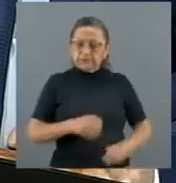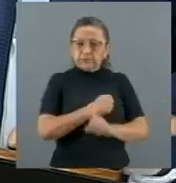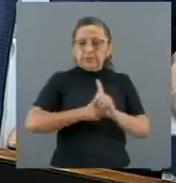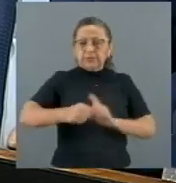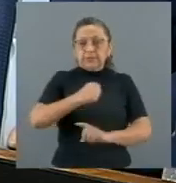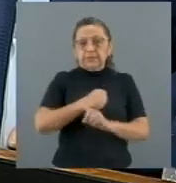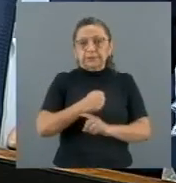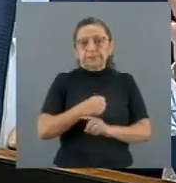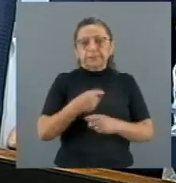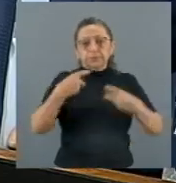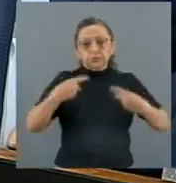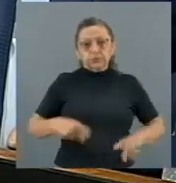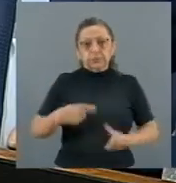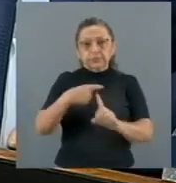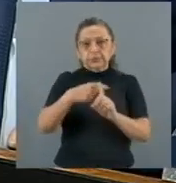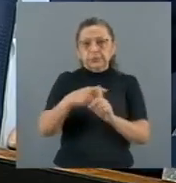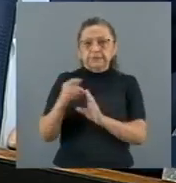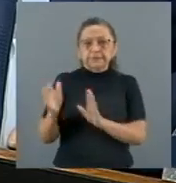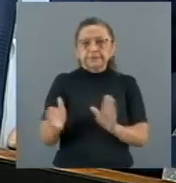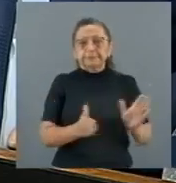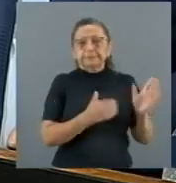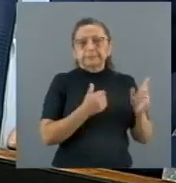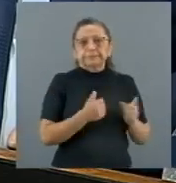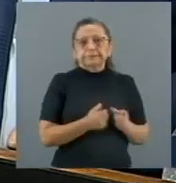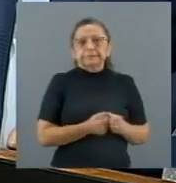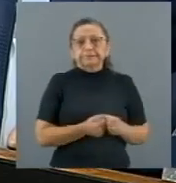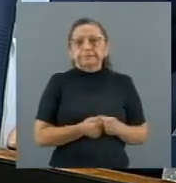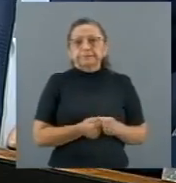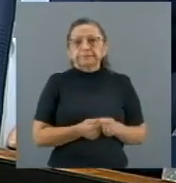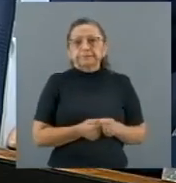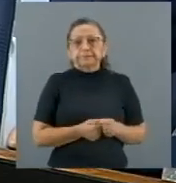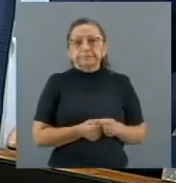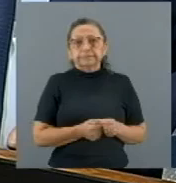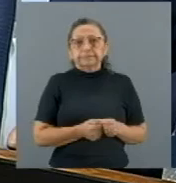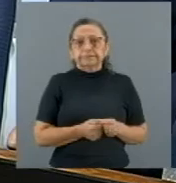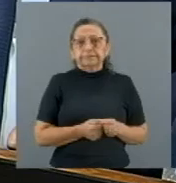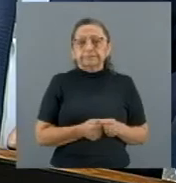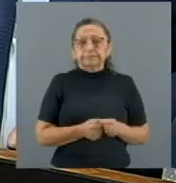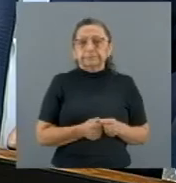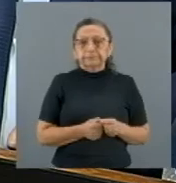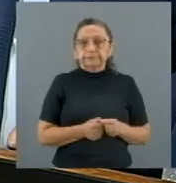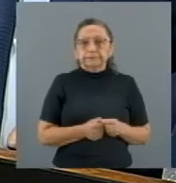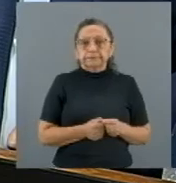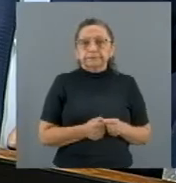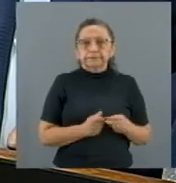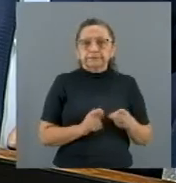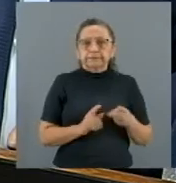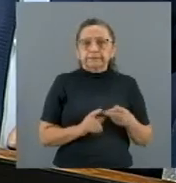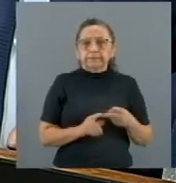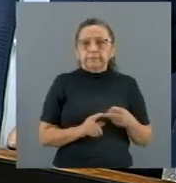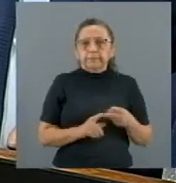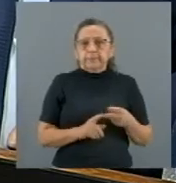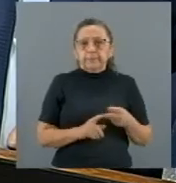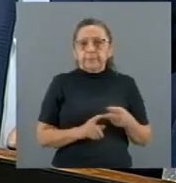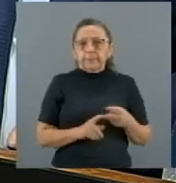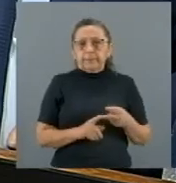positiva. Bom, essa é a primeira observação. A segunda, ilustre relator, que anota atentamente